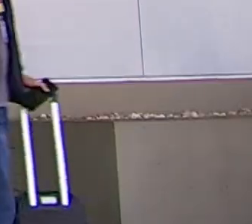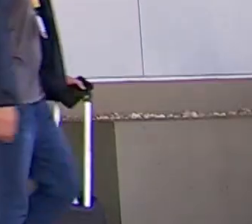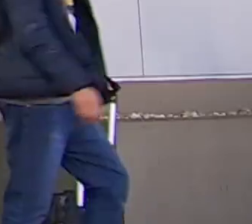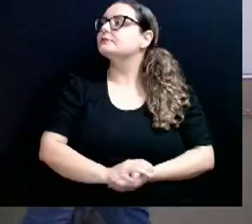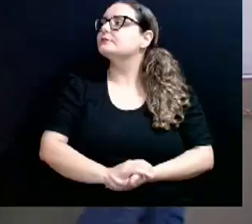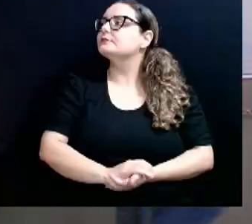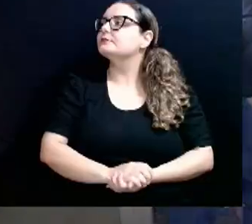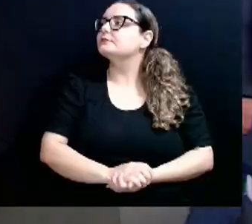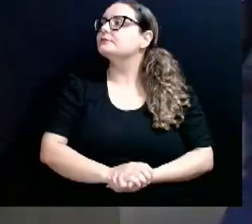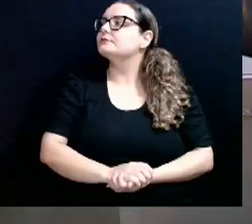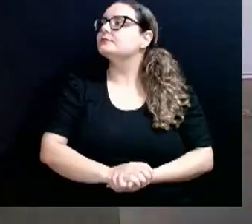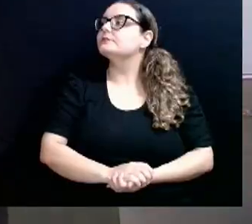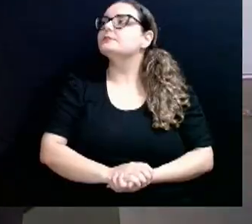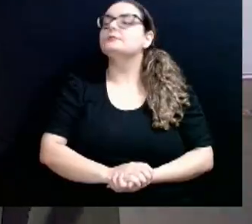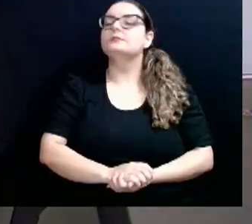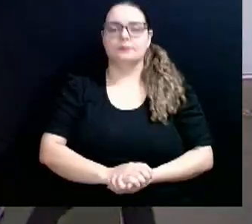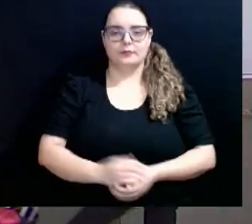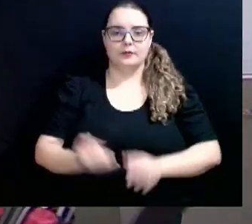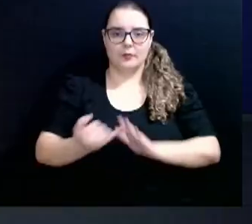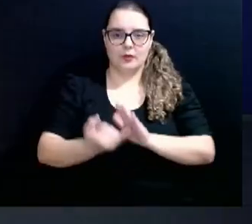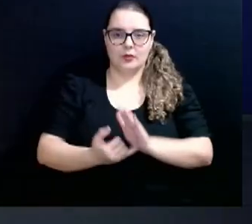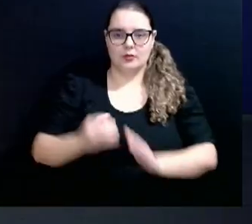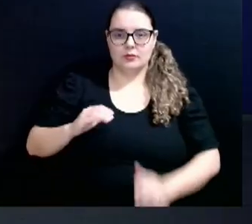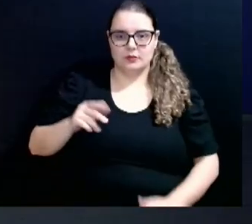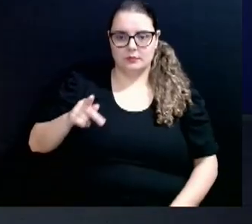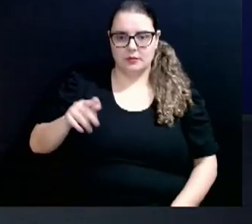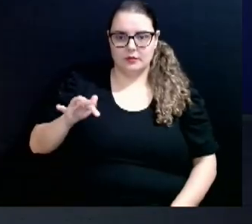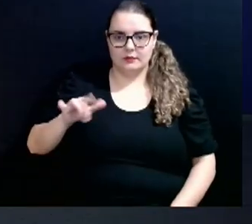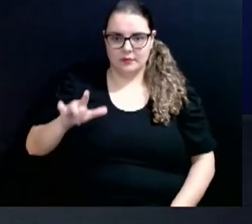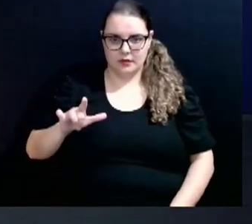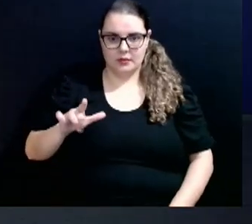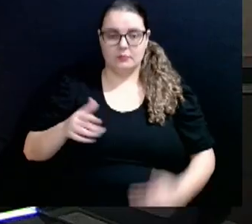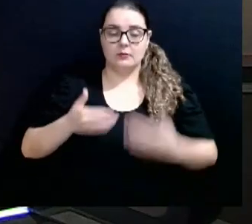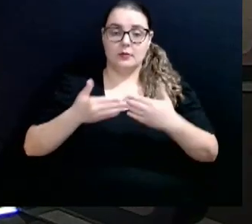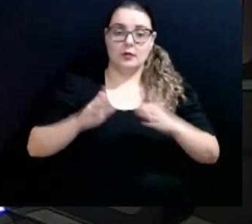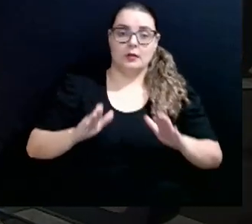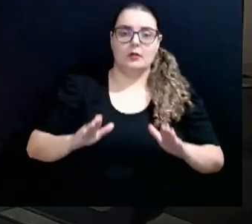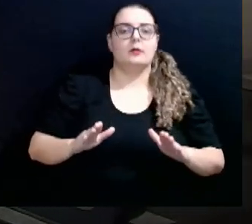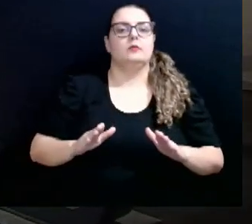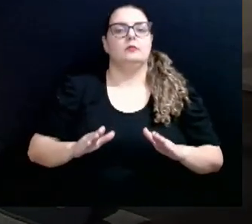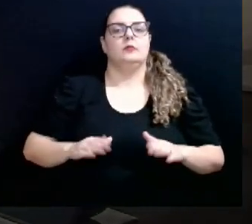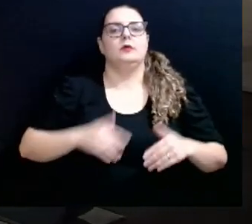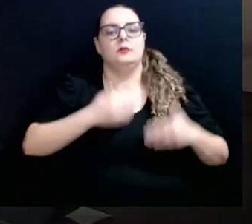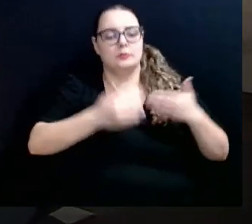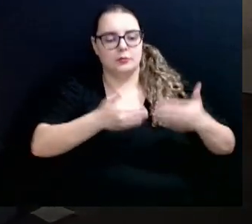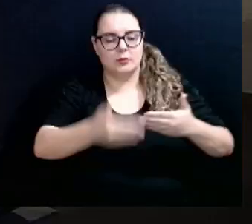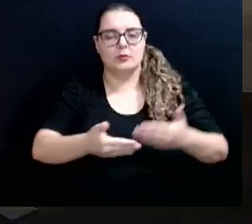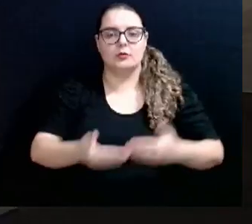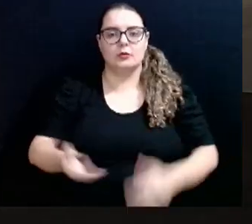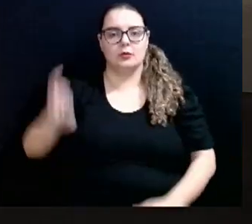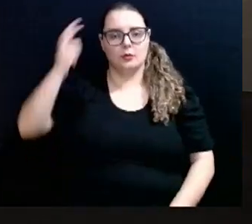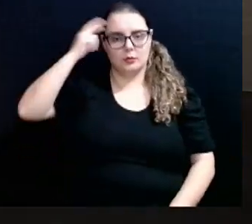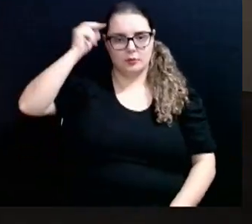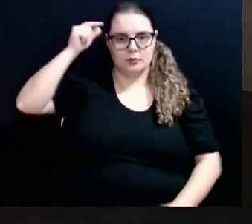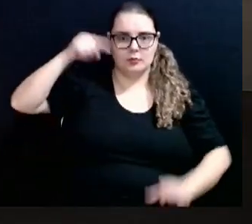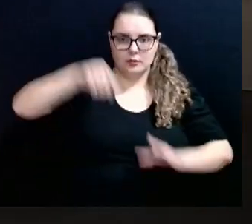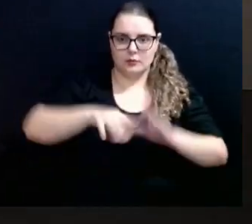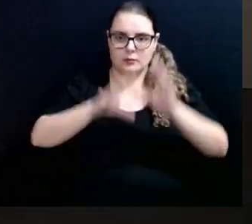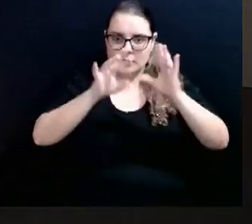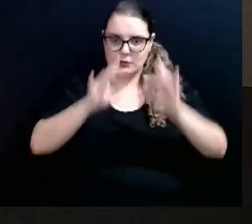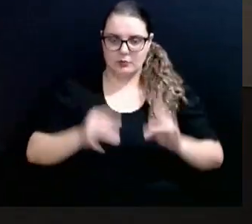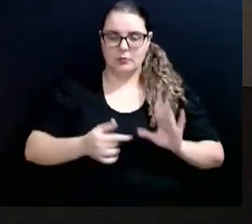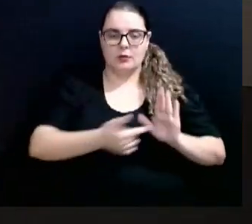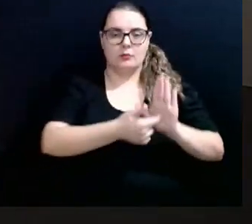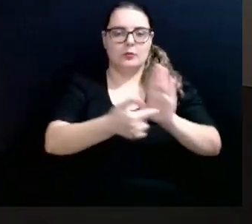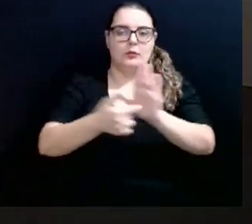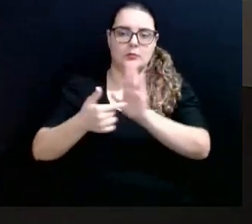O Instituto CPFL em Campinas abre suas portas para uma jornada cultural e imersiva com a exposição